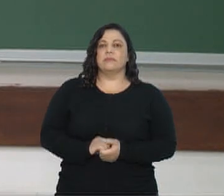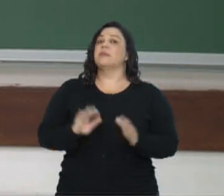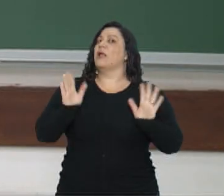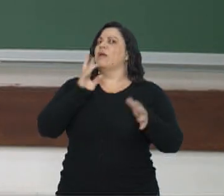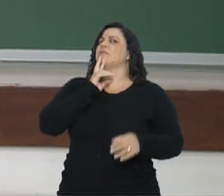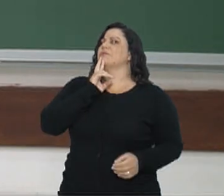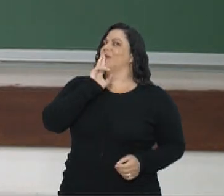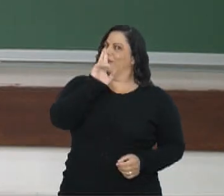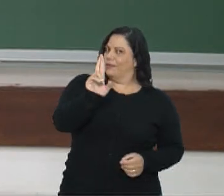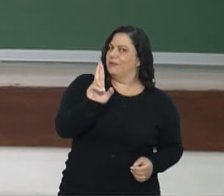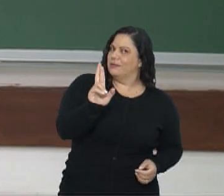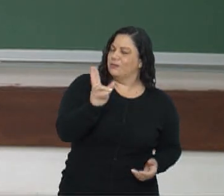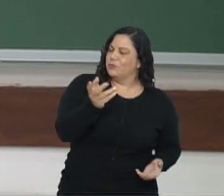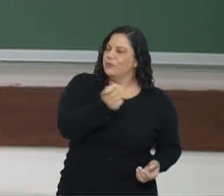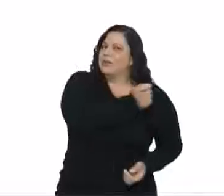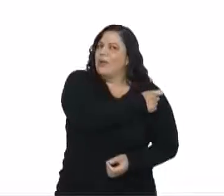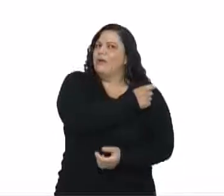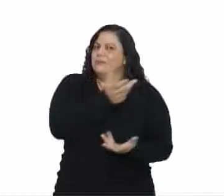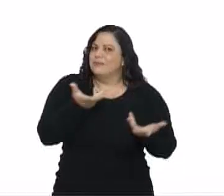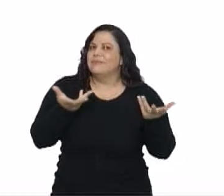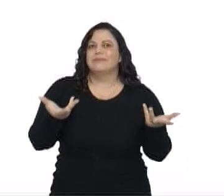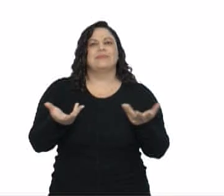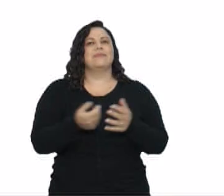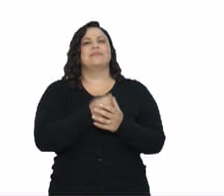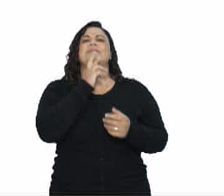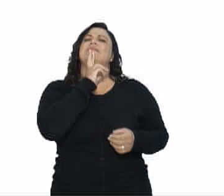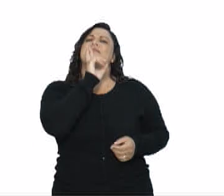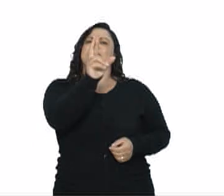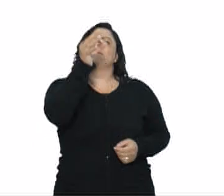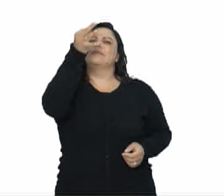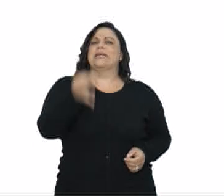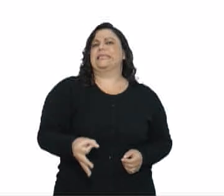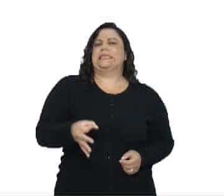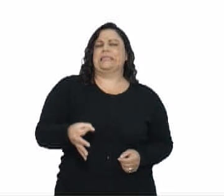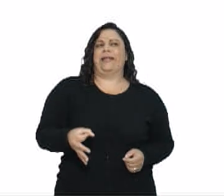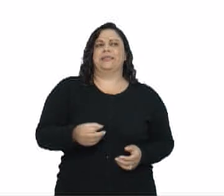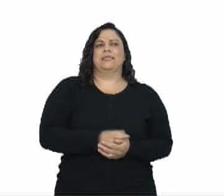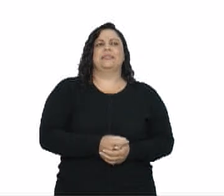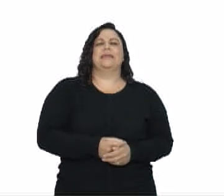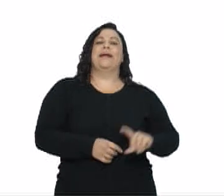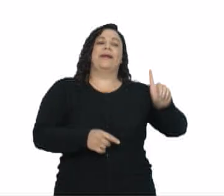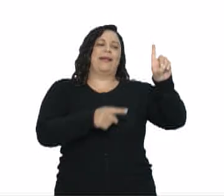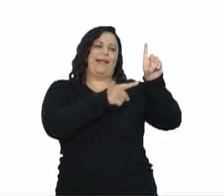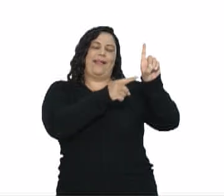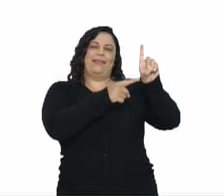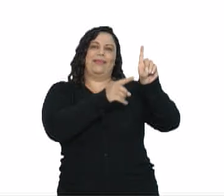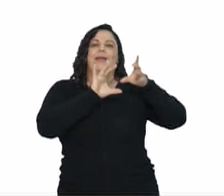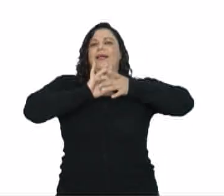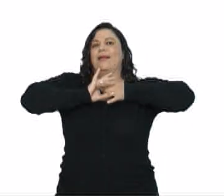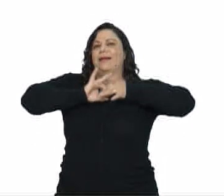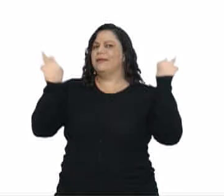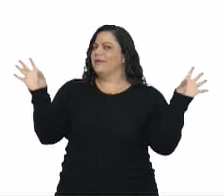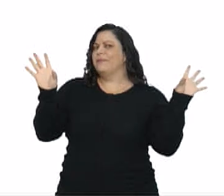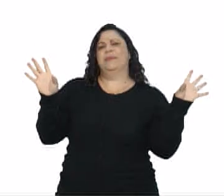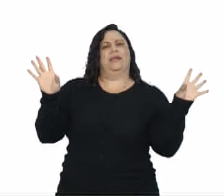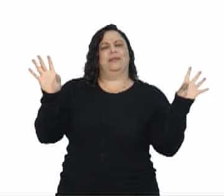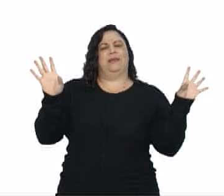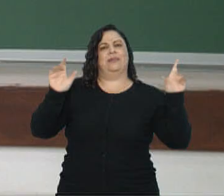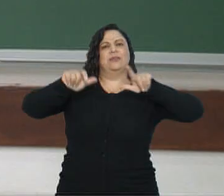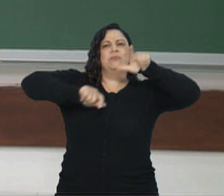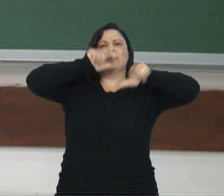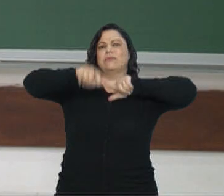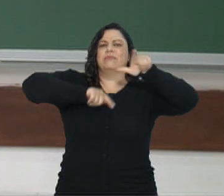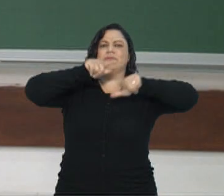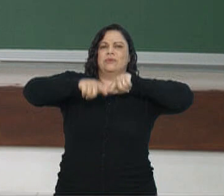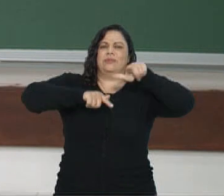Respondido, caríssimos alunos, a alternativa correta para a atividade número 1 é a alternativa D, a liberdade para as atividades econômicas. O